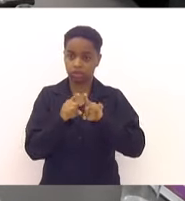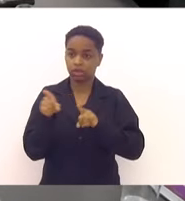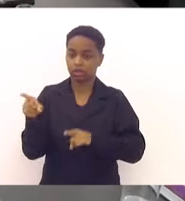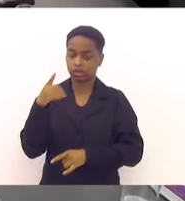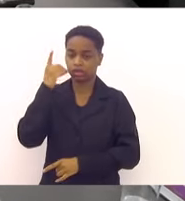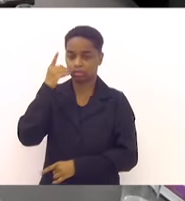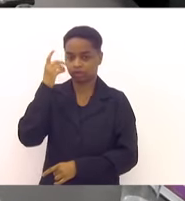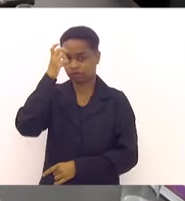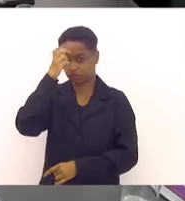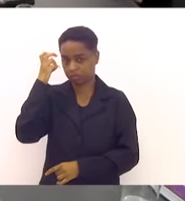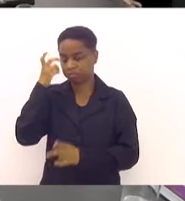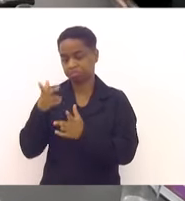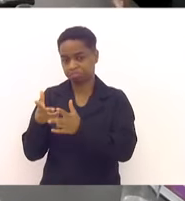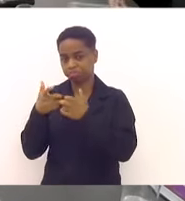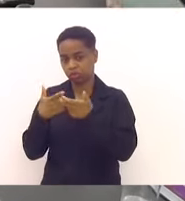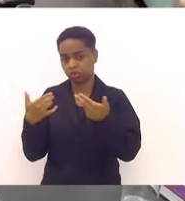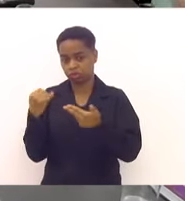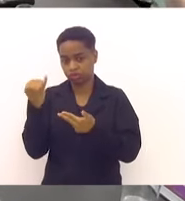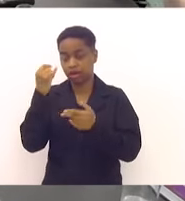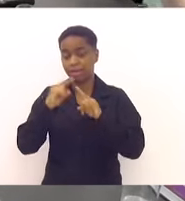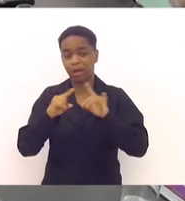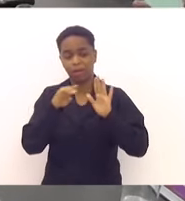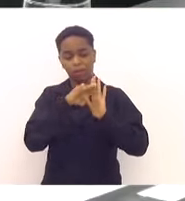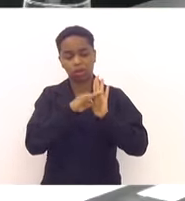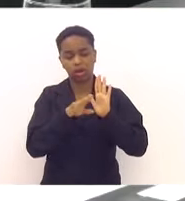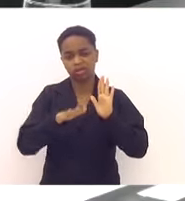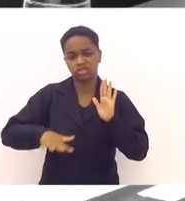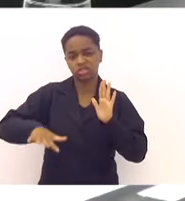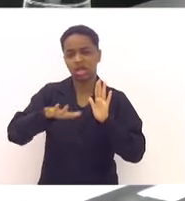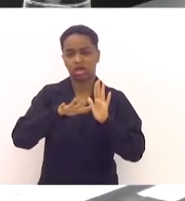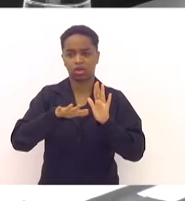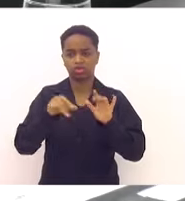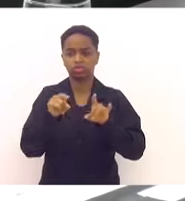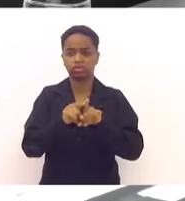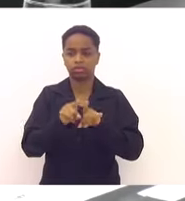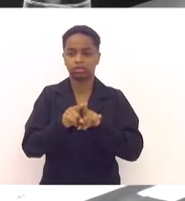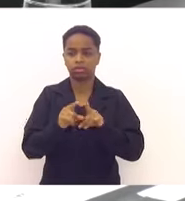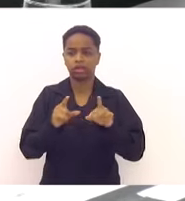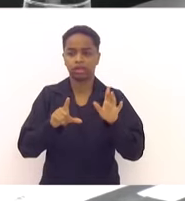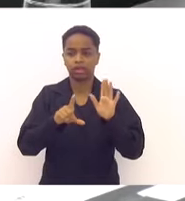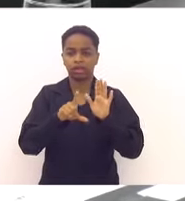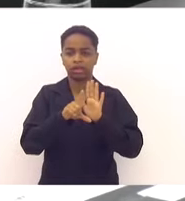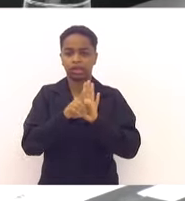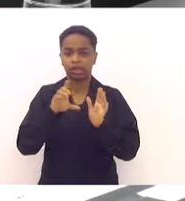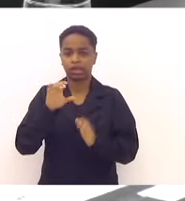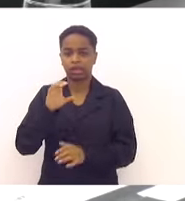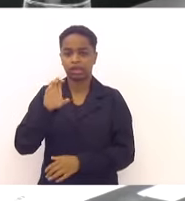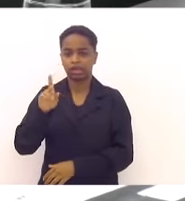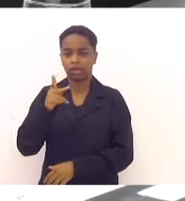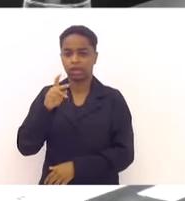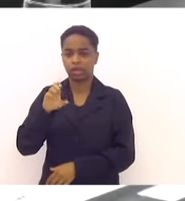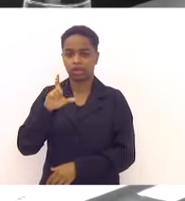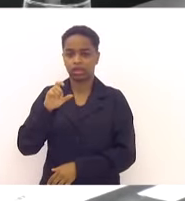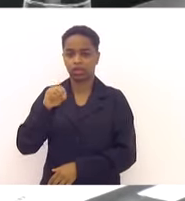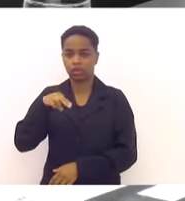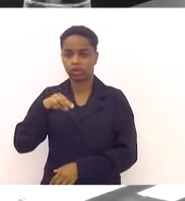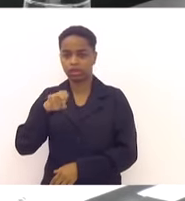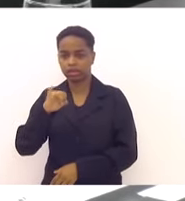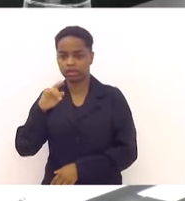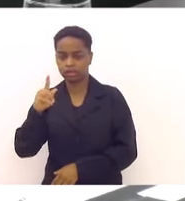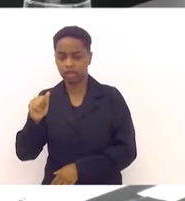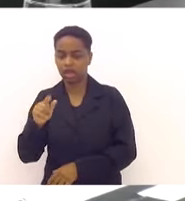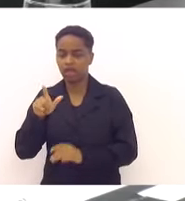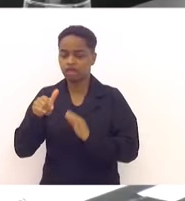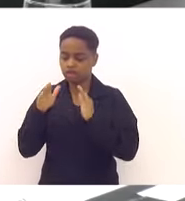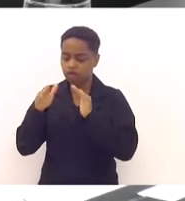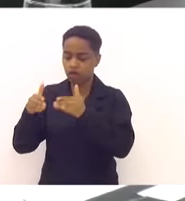é pertinente. Mas é um programa mais amplo, distinto. A lei da deputada Eloneida é específico, muito meritória, mas específico para a questão